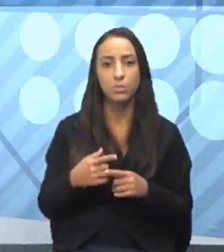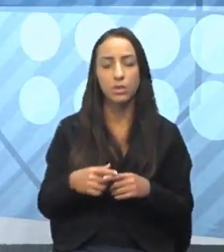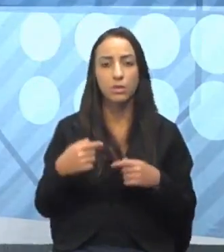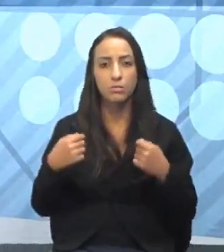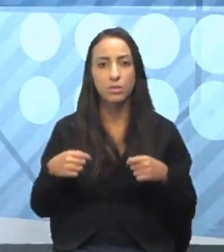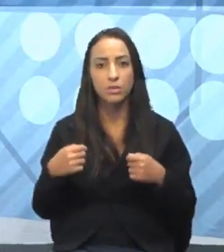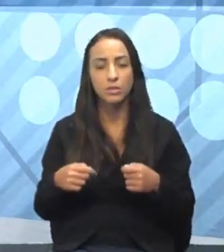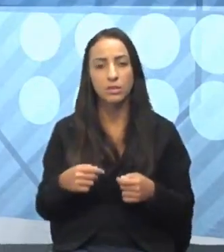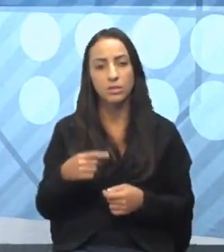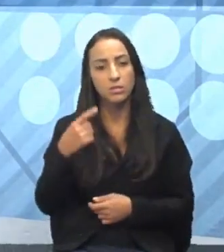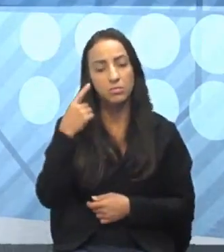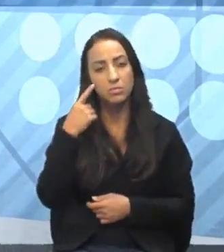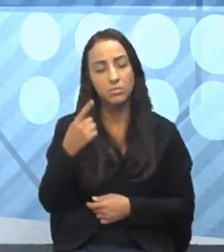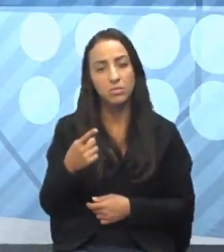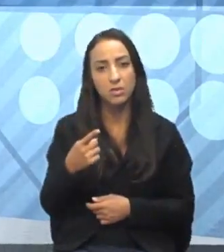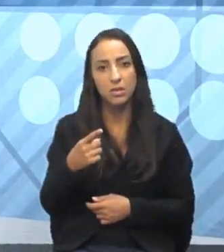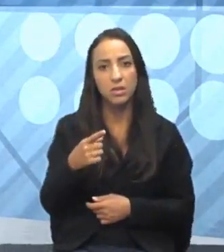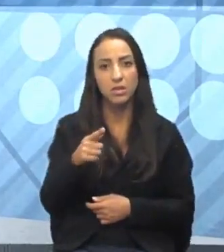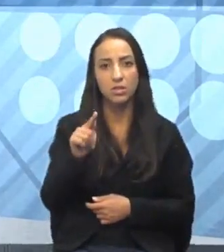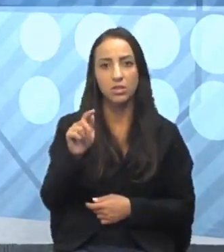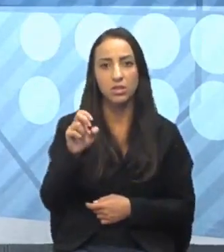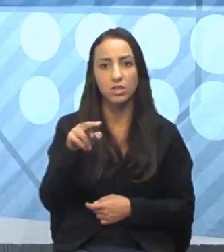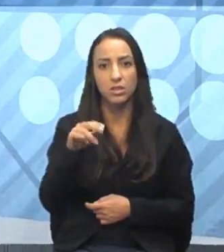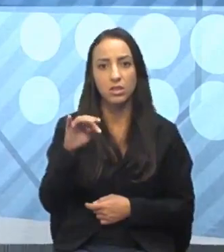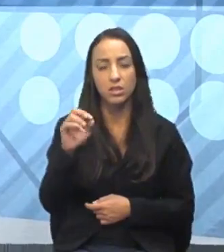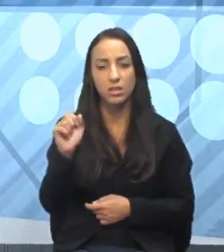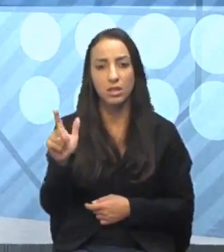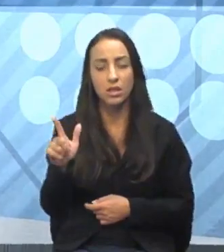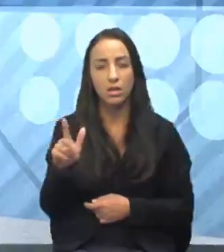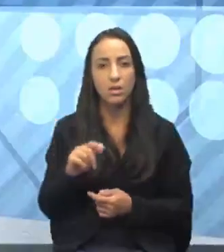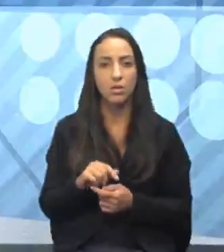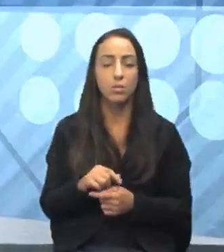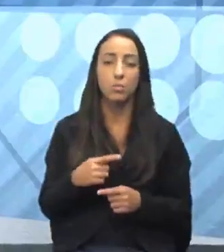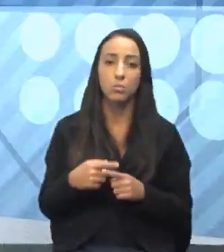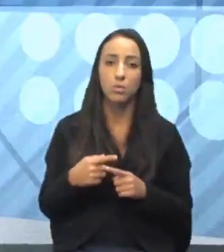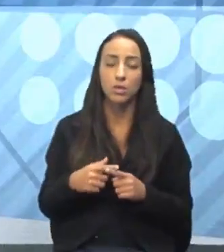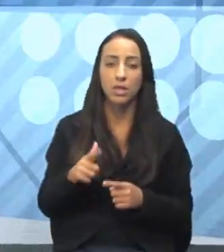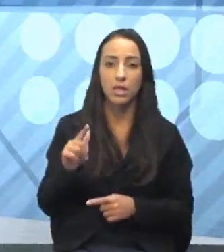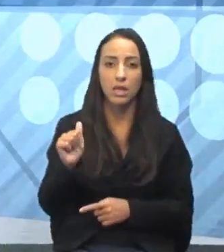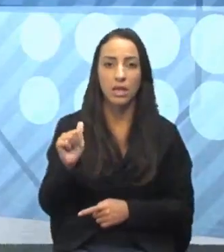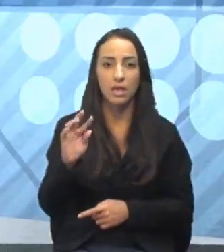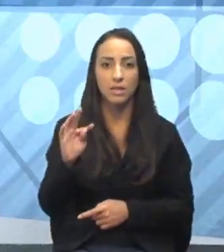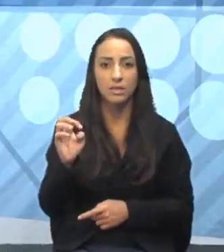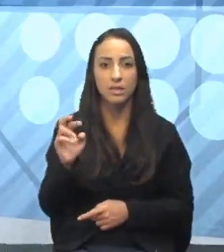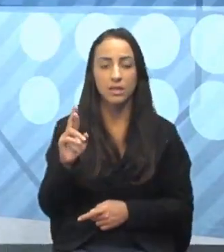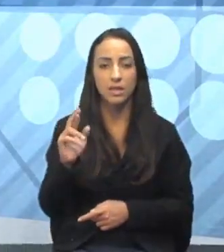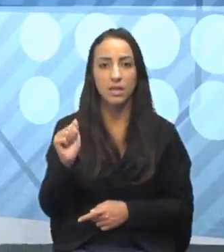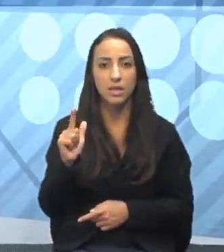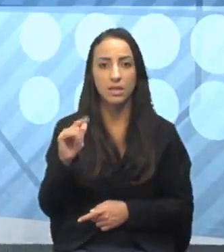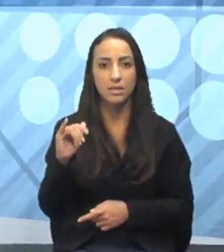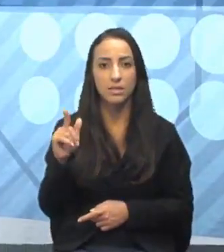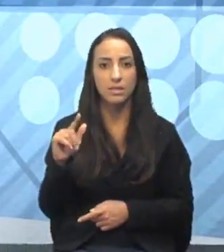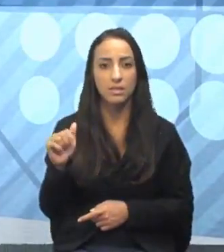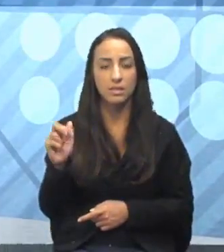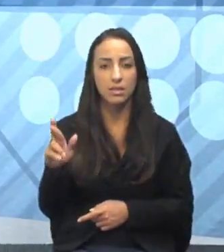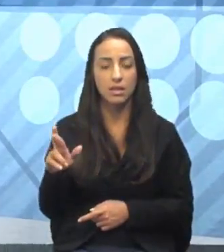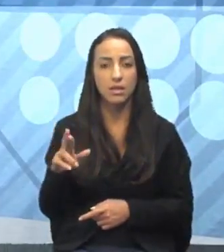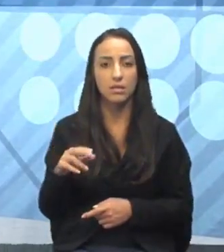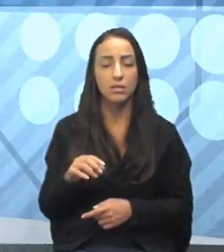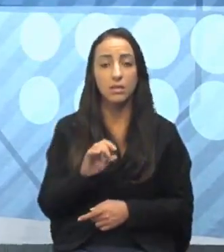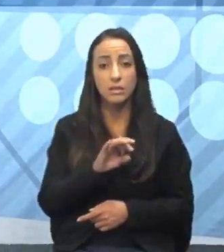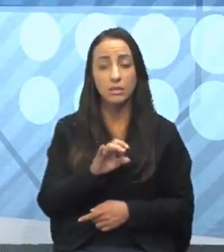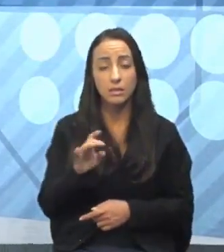expor a região genital do paciente, por que eu devo lateralizar. Você vai perceber que essas